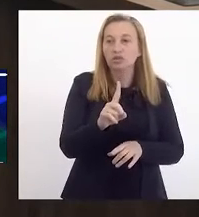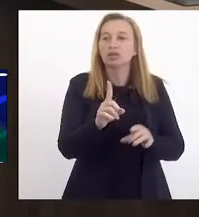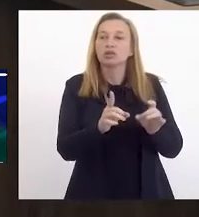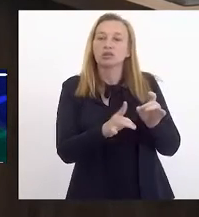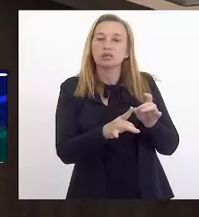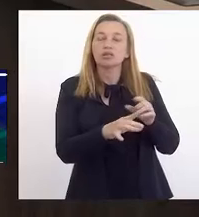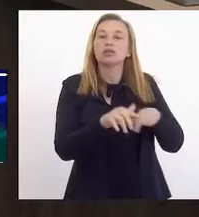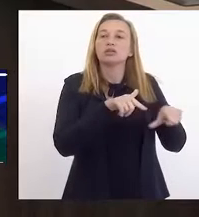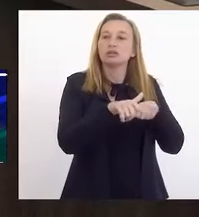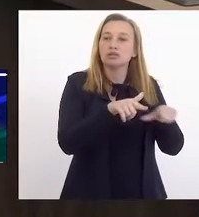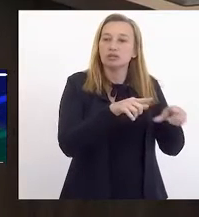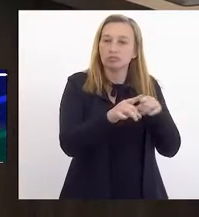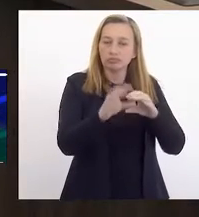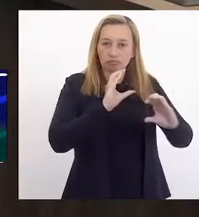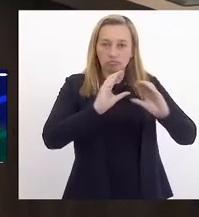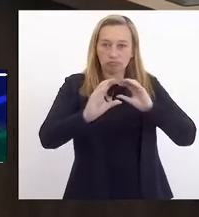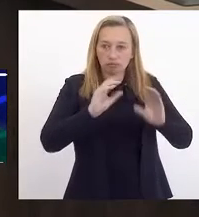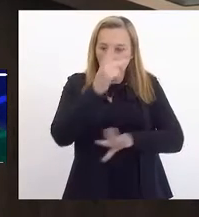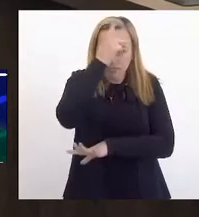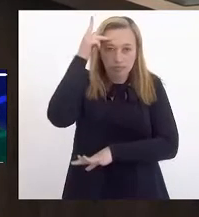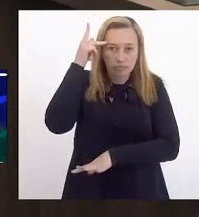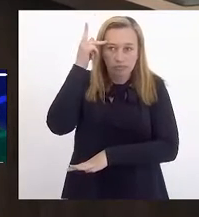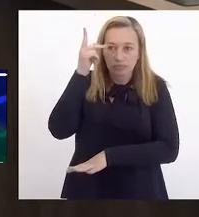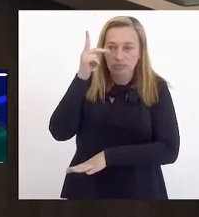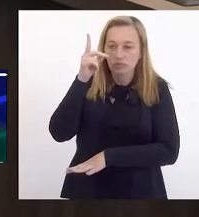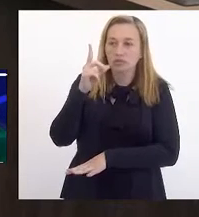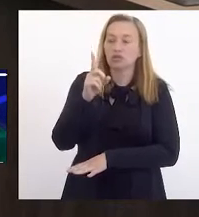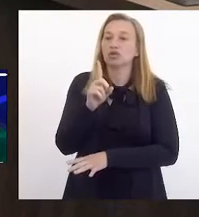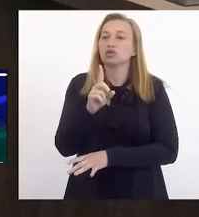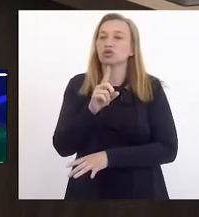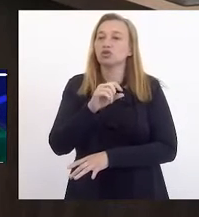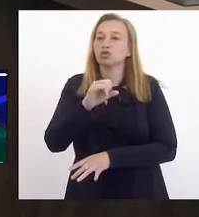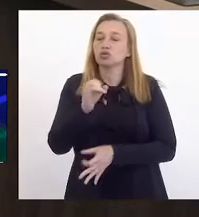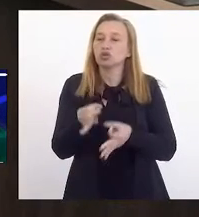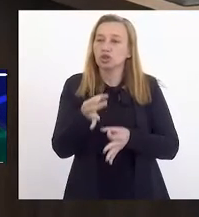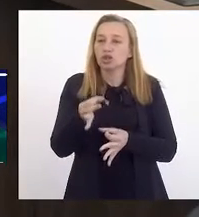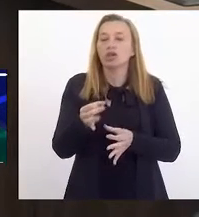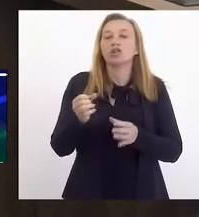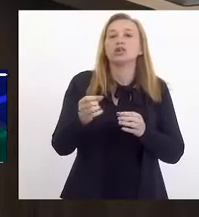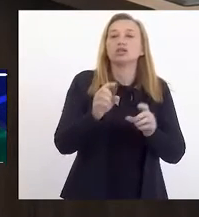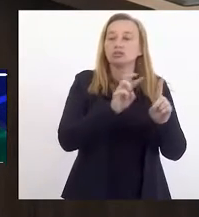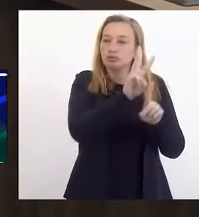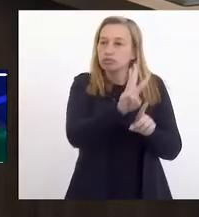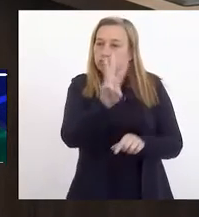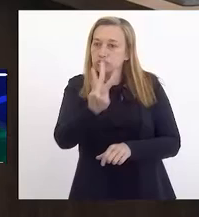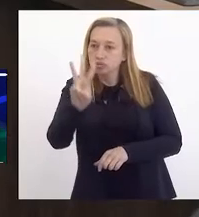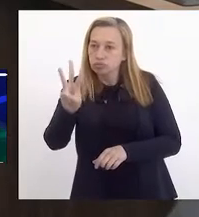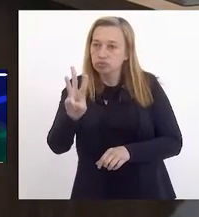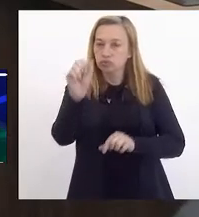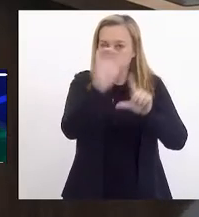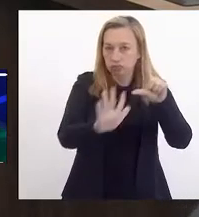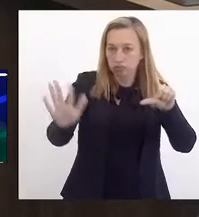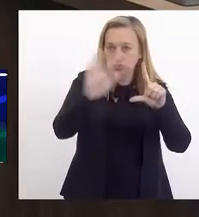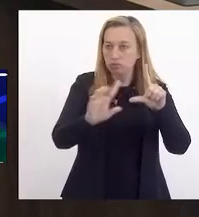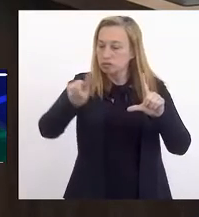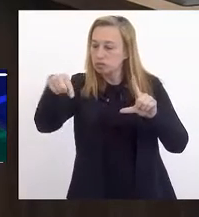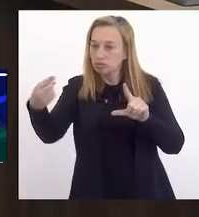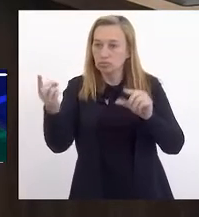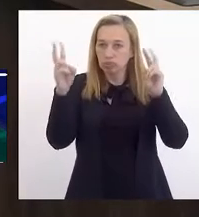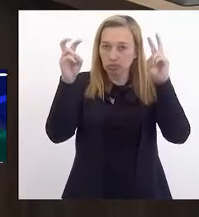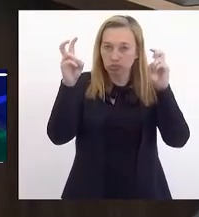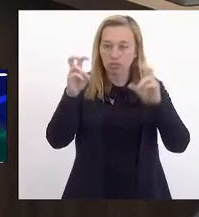de comunicação realizadas por pessoa jurídica detentora do site ou de plataforma eletrônica e da outras